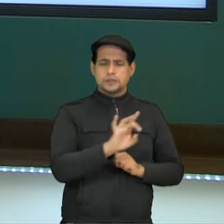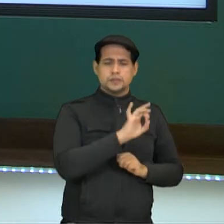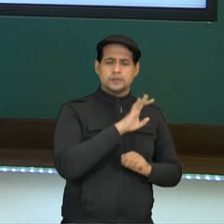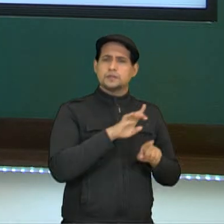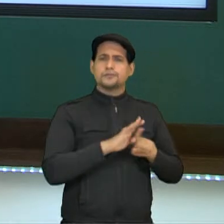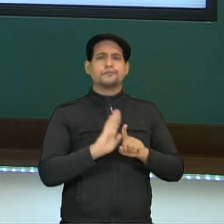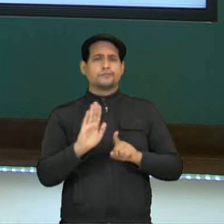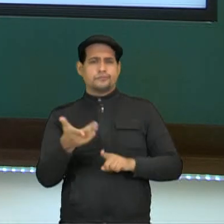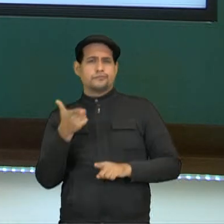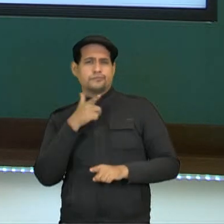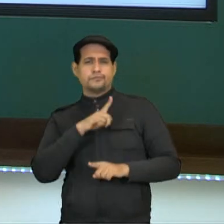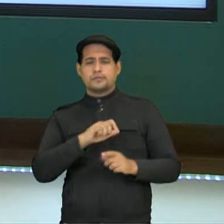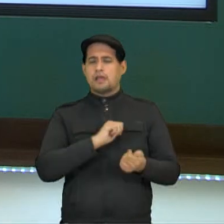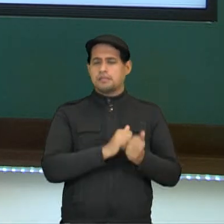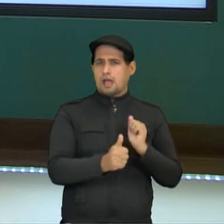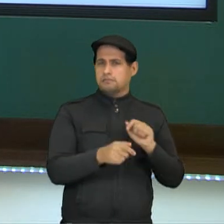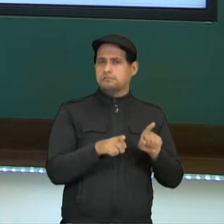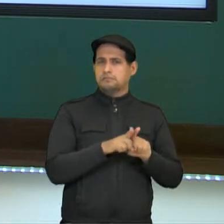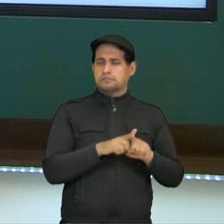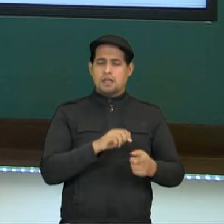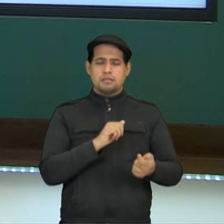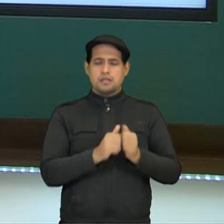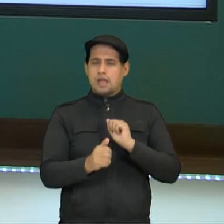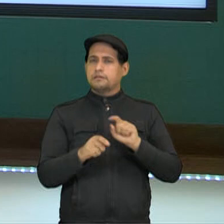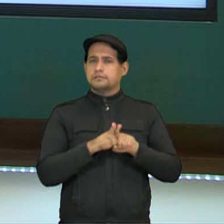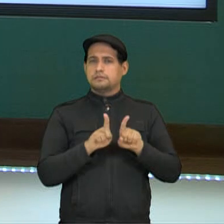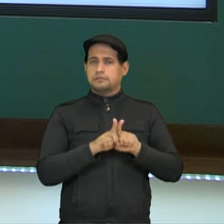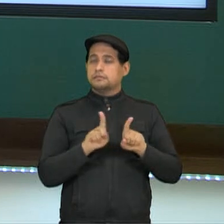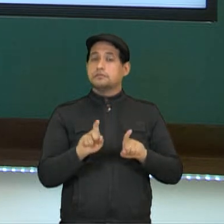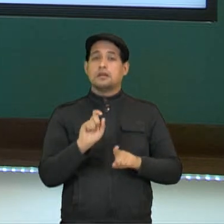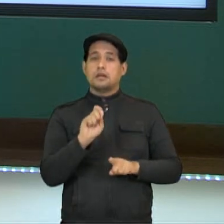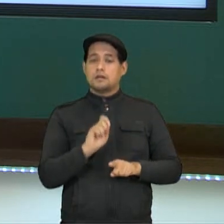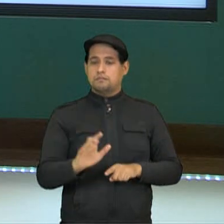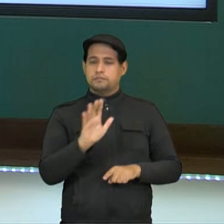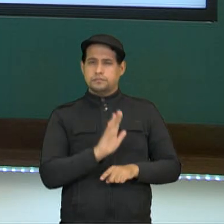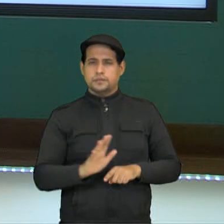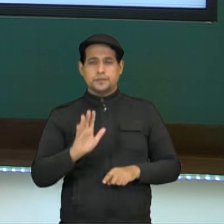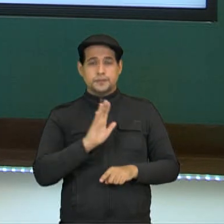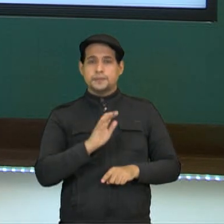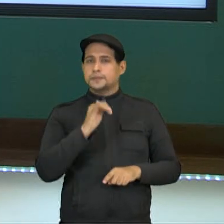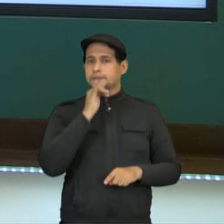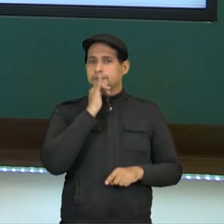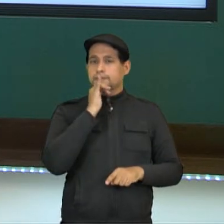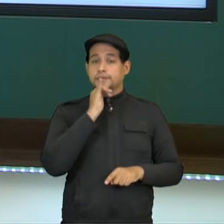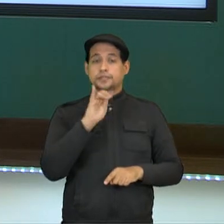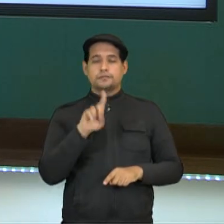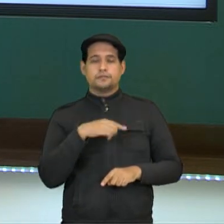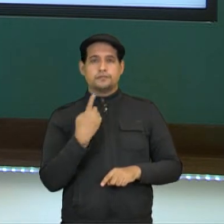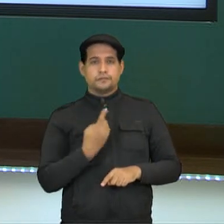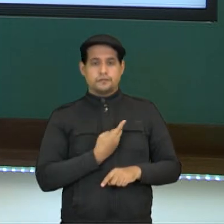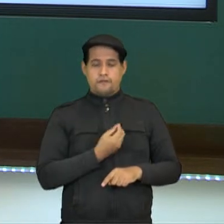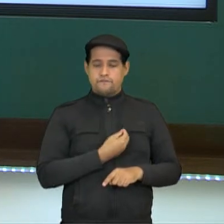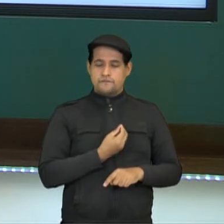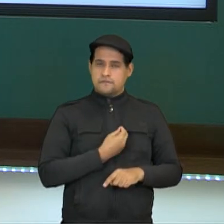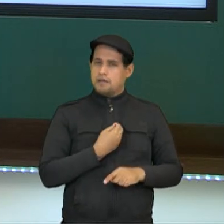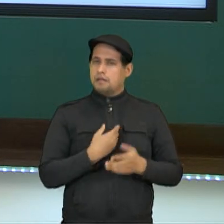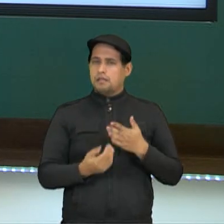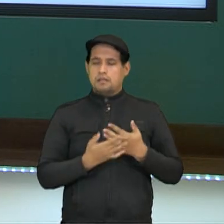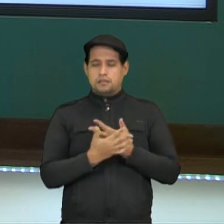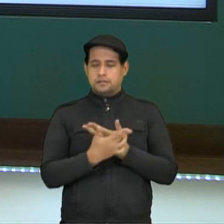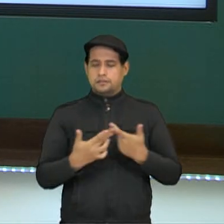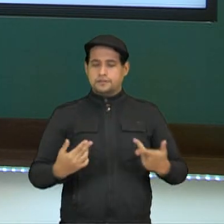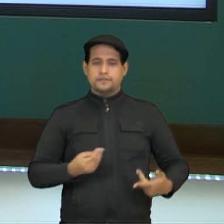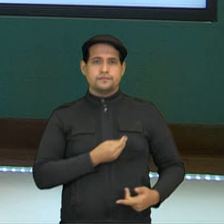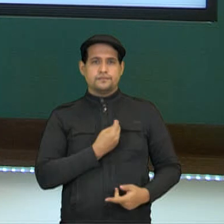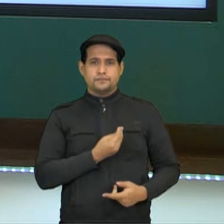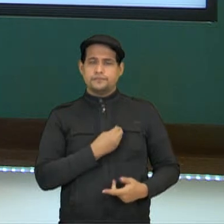que conseguiram se adaptar, ou que estão adaptados àquele agente, que no caso da nossa espécie, das outras espécies de